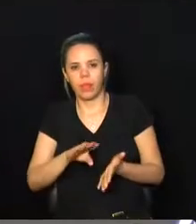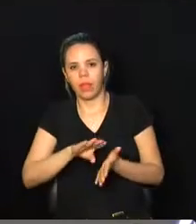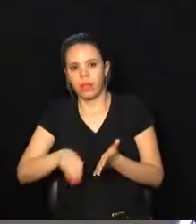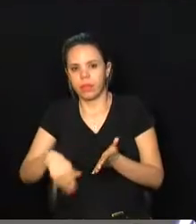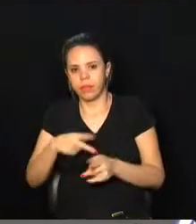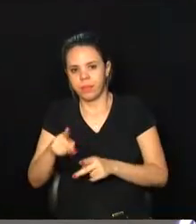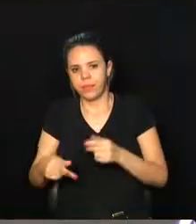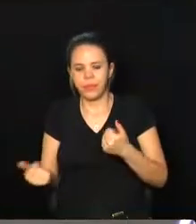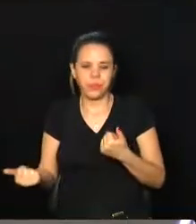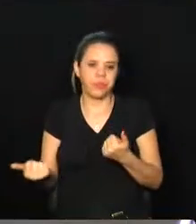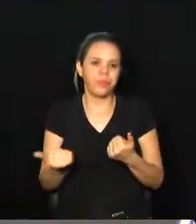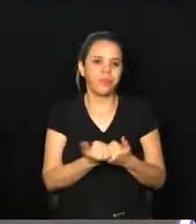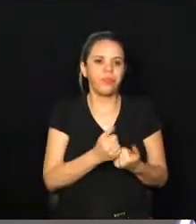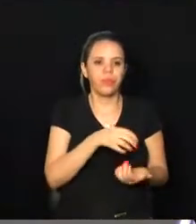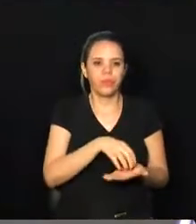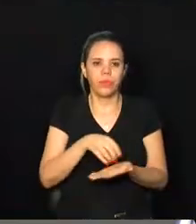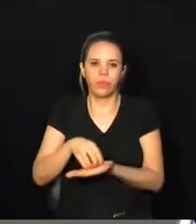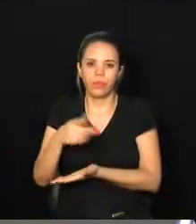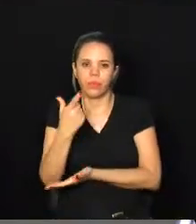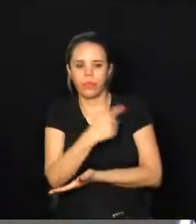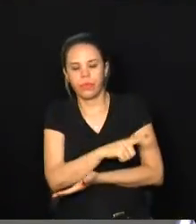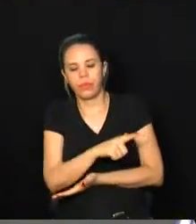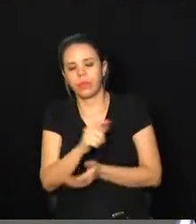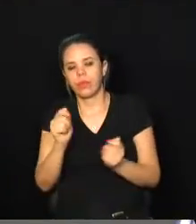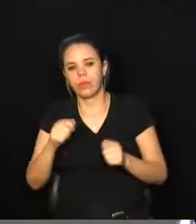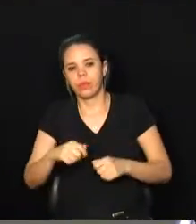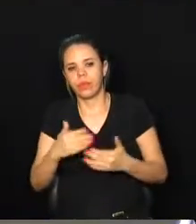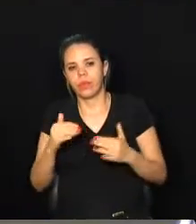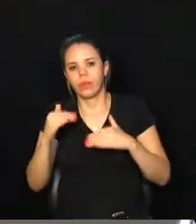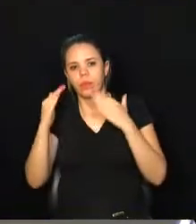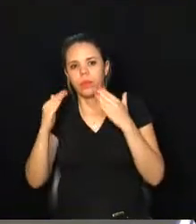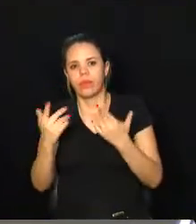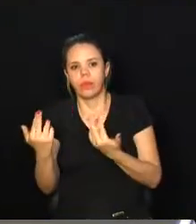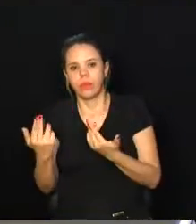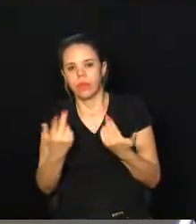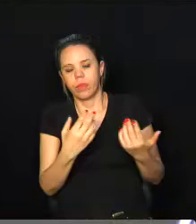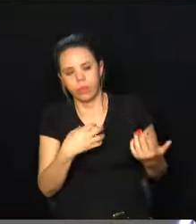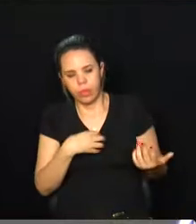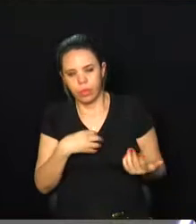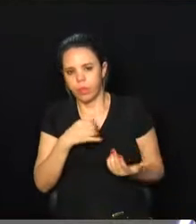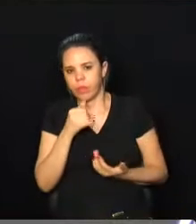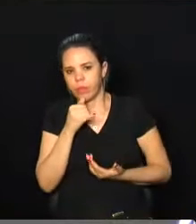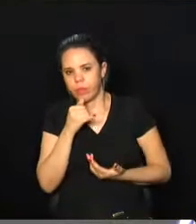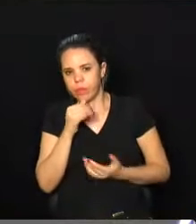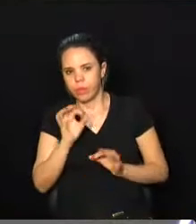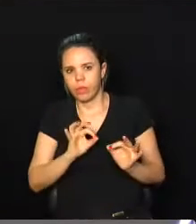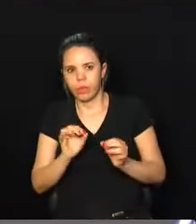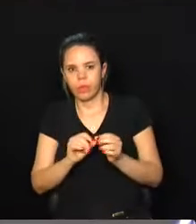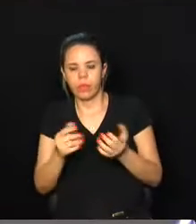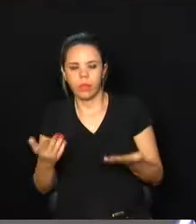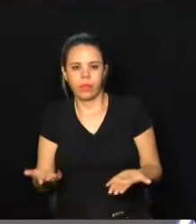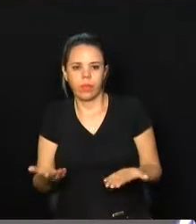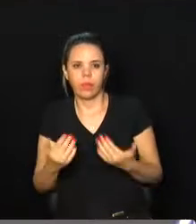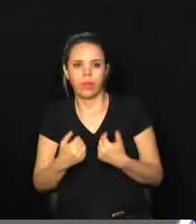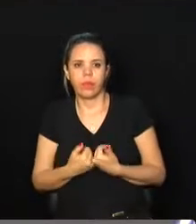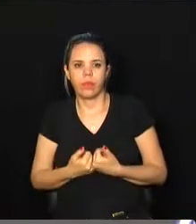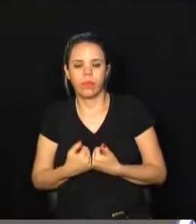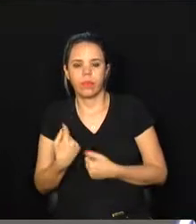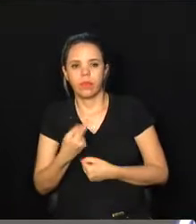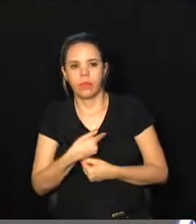pessoas de um setor para o outro e potencializar ali uma forma de fazer. Enquanto isso,